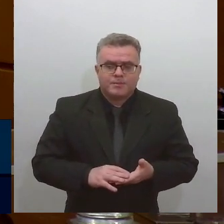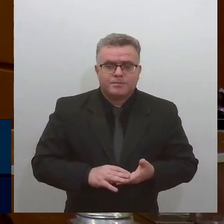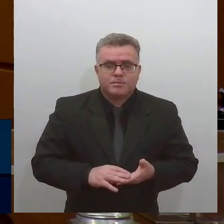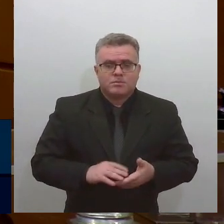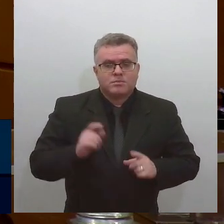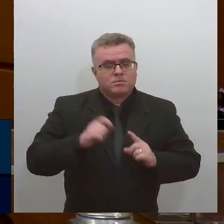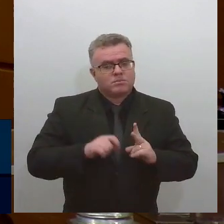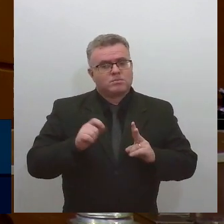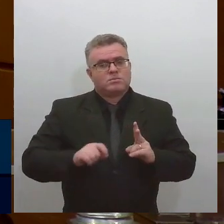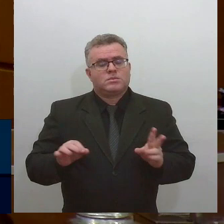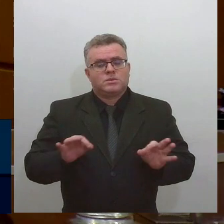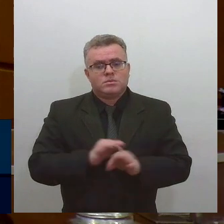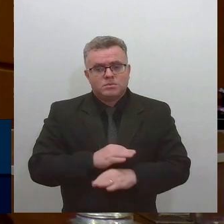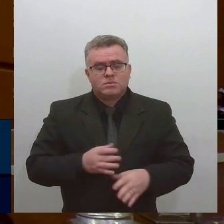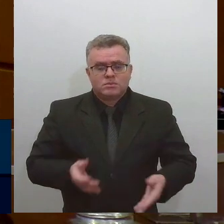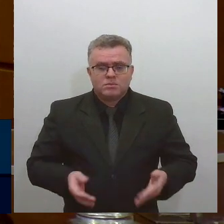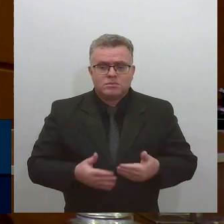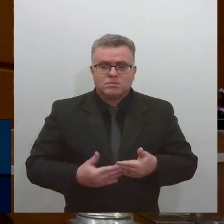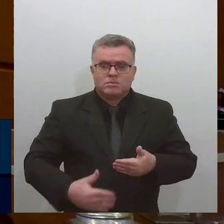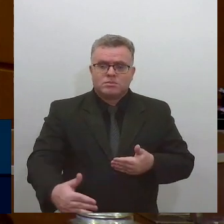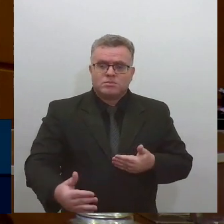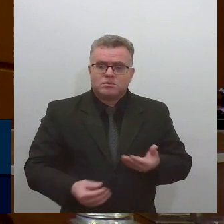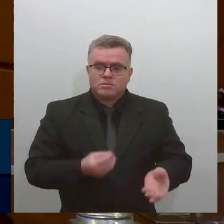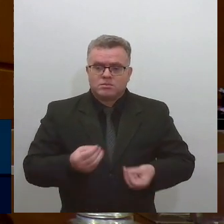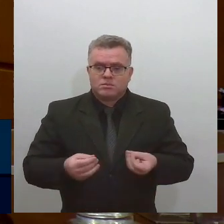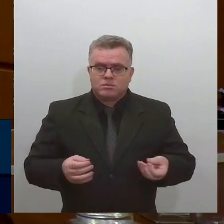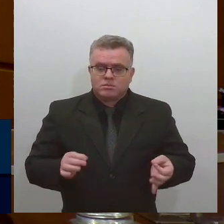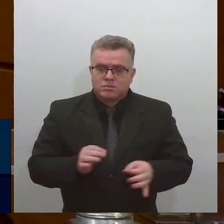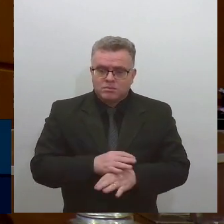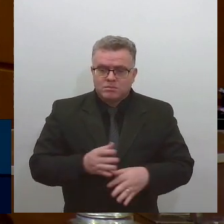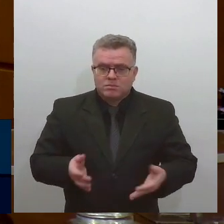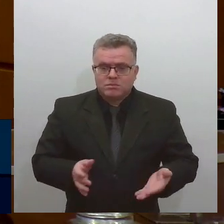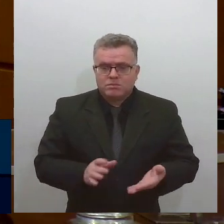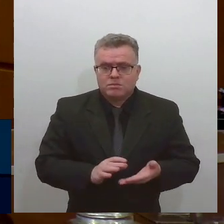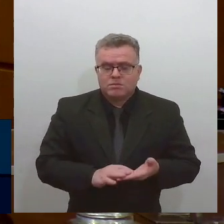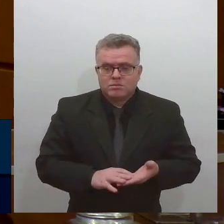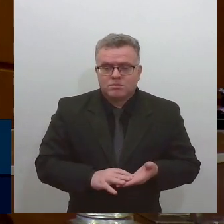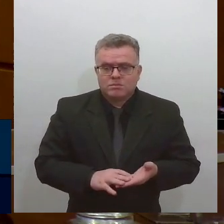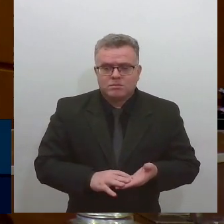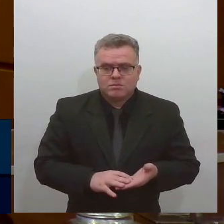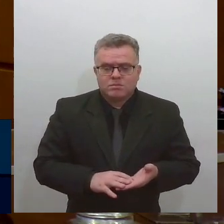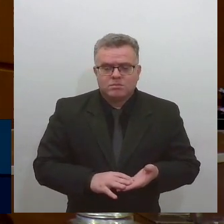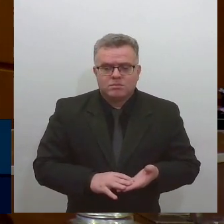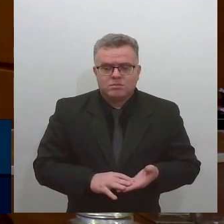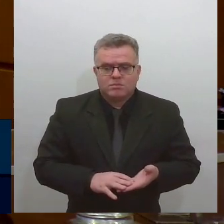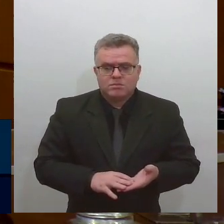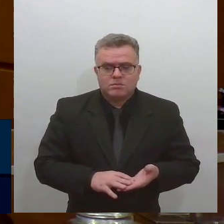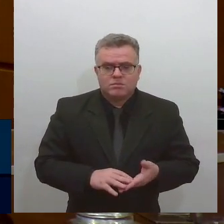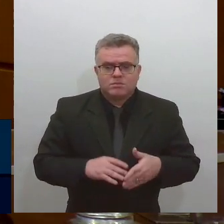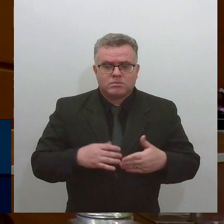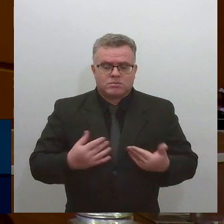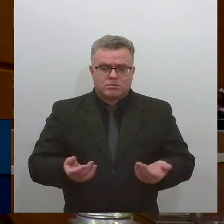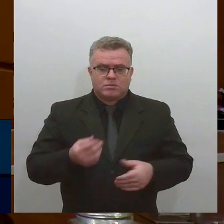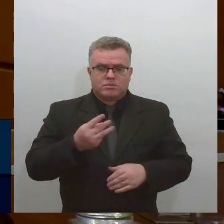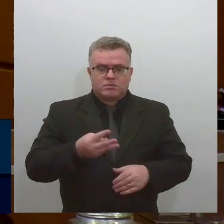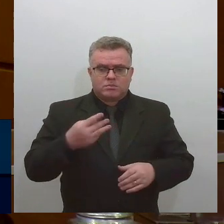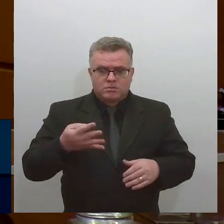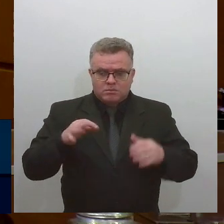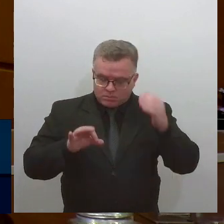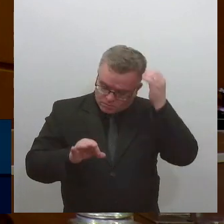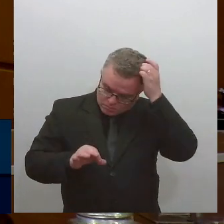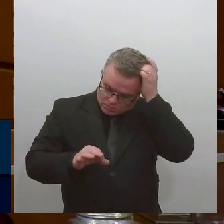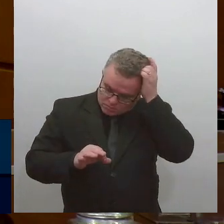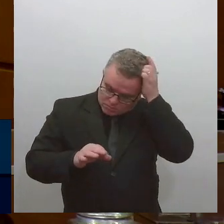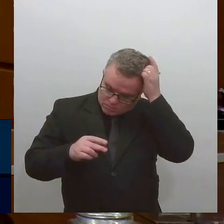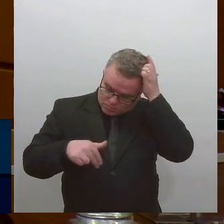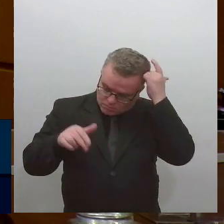estado de transportes absorvendo eh eh o trecho da BR 349 Norte que é o trecho que sai de